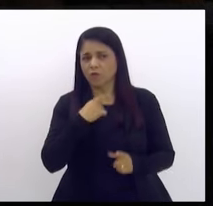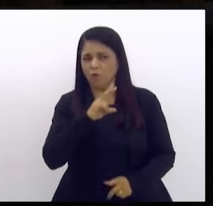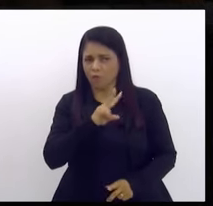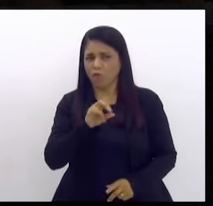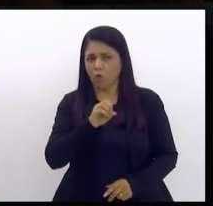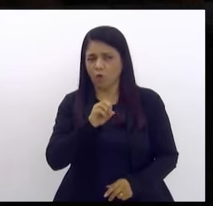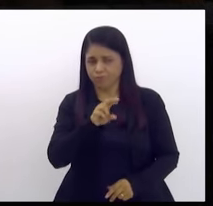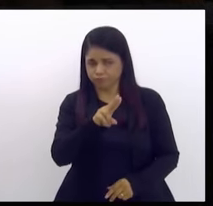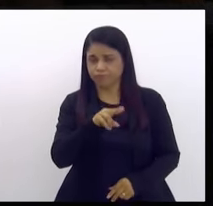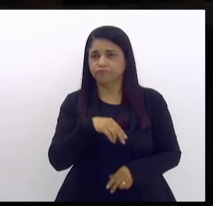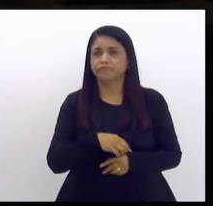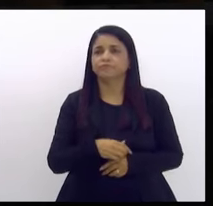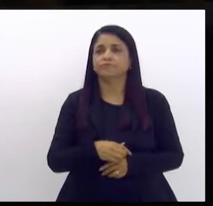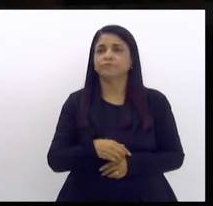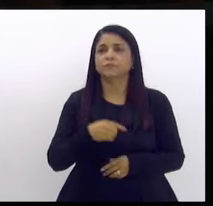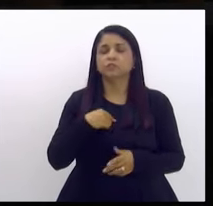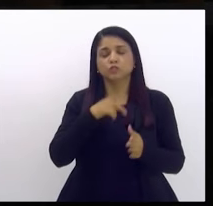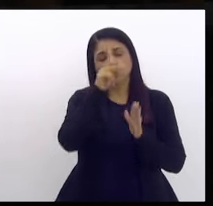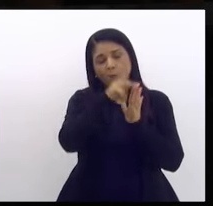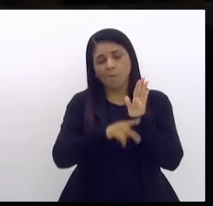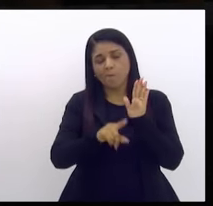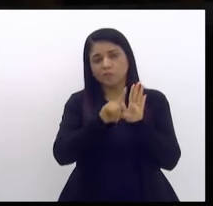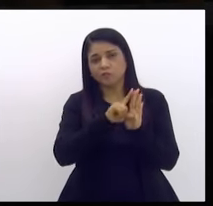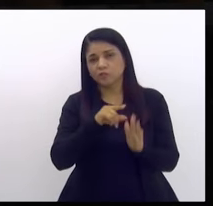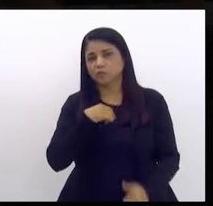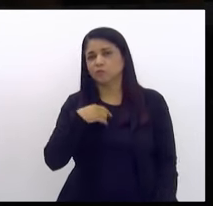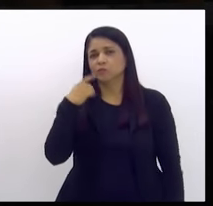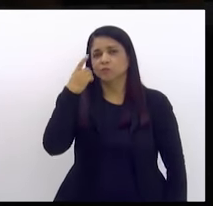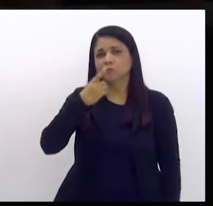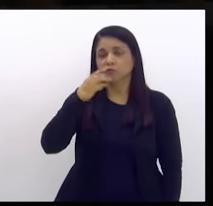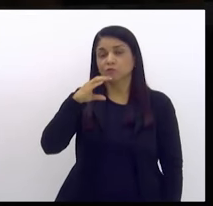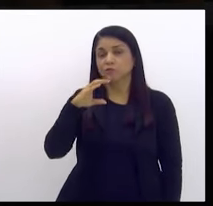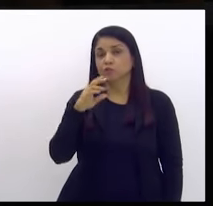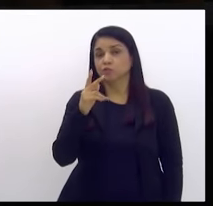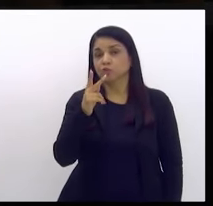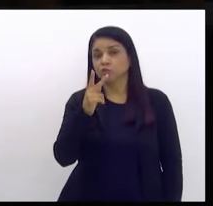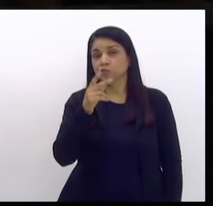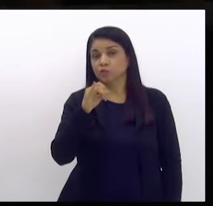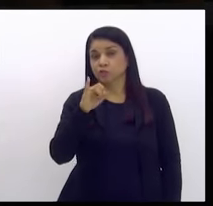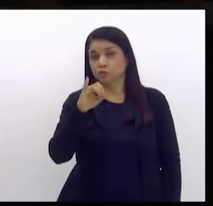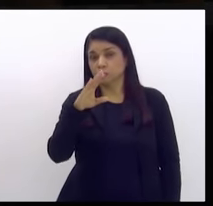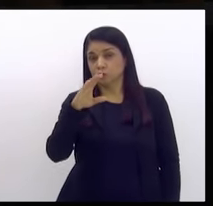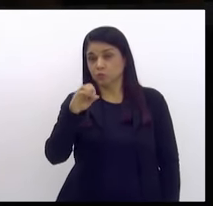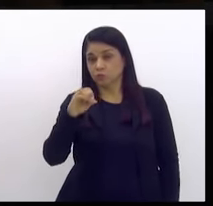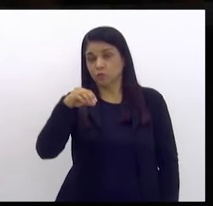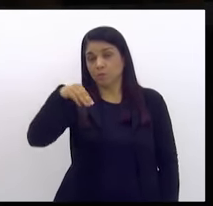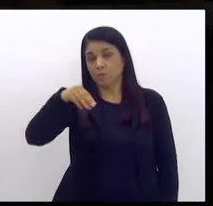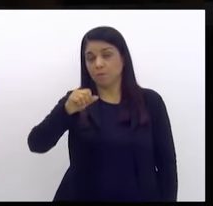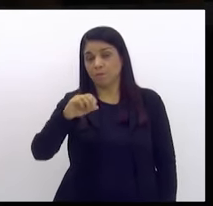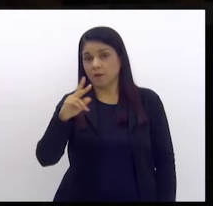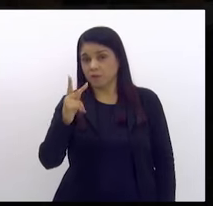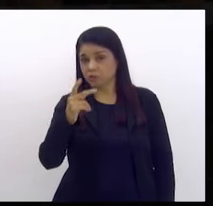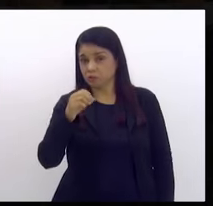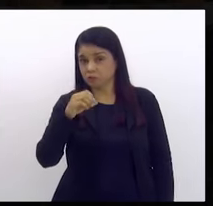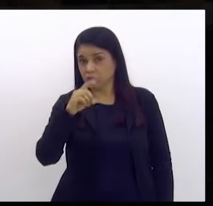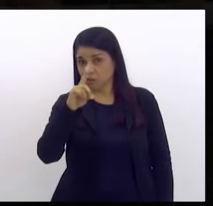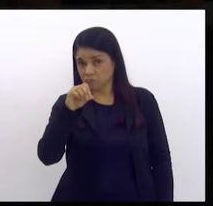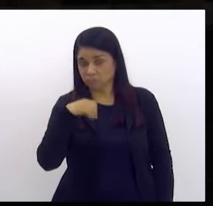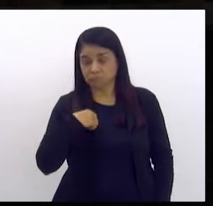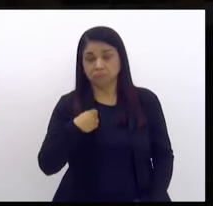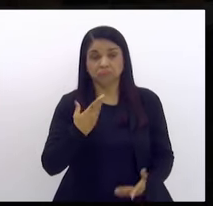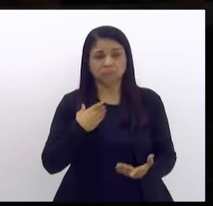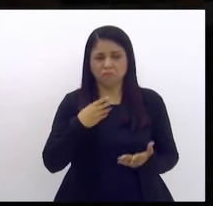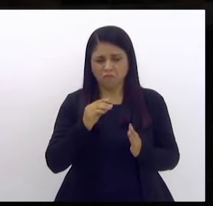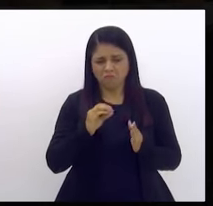tema do deputado Chico Machado, que nem foi citado aqui na CCJ, não sei se ele